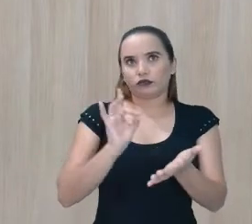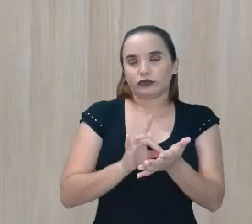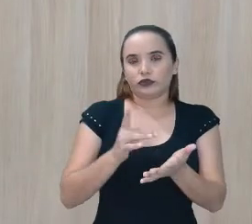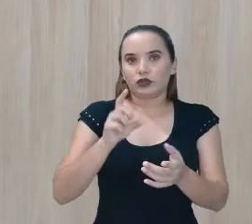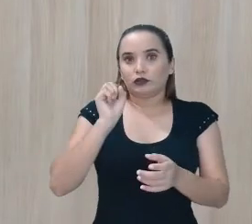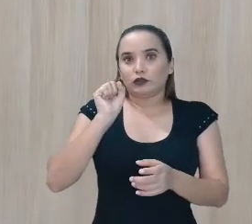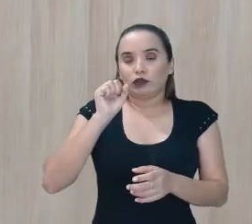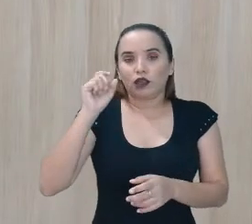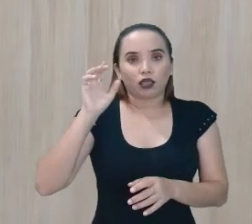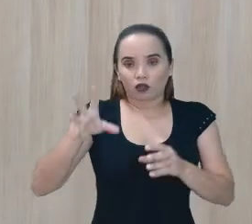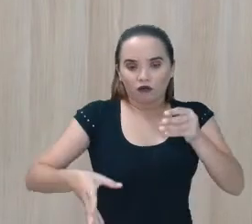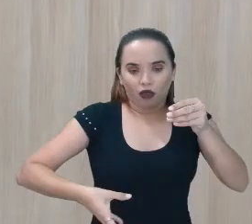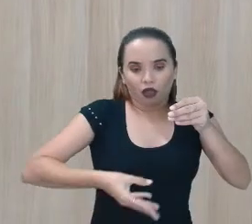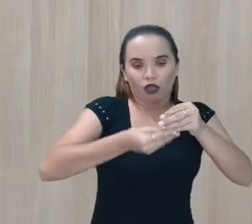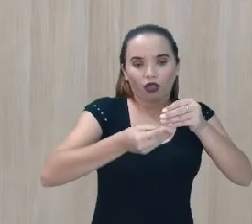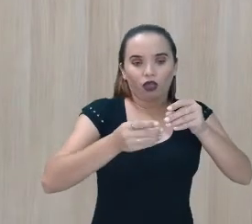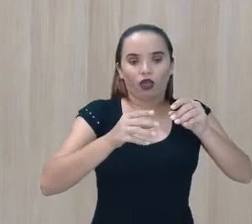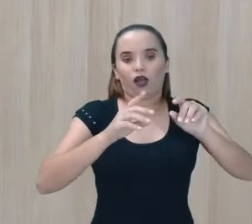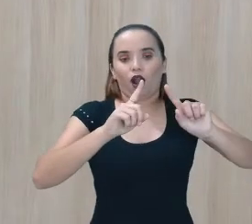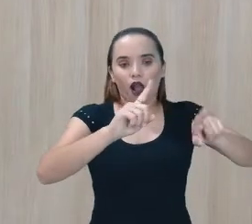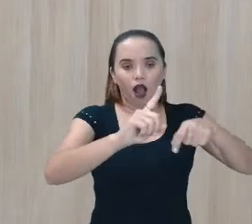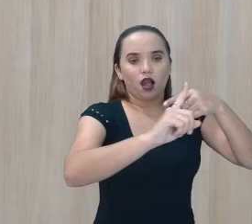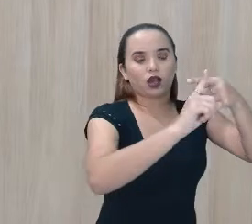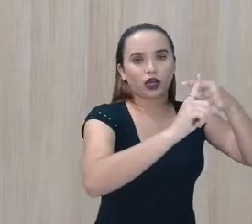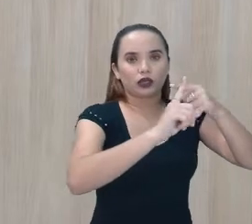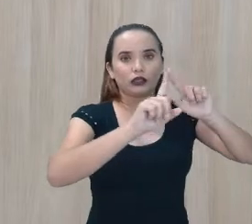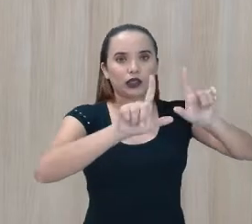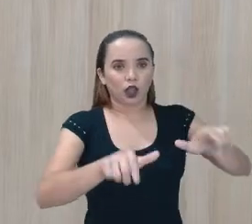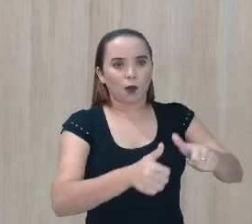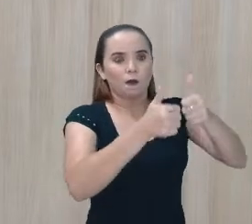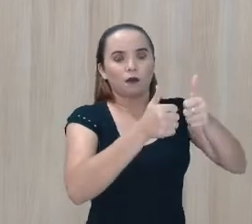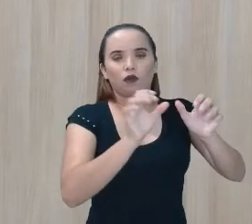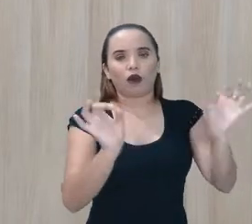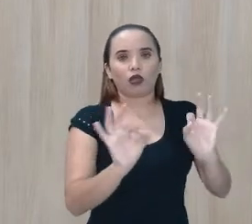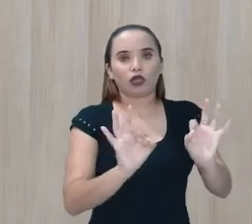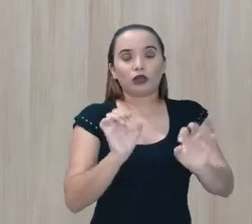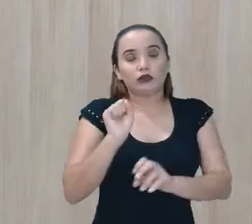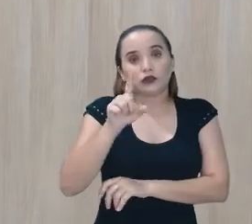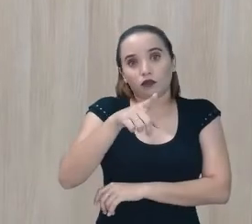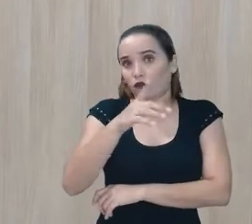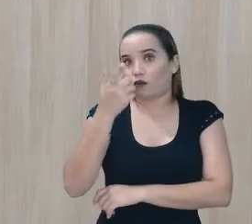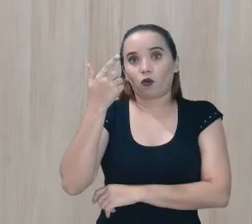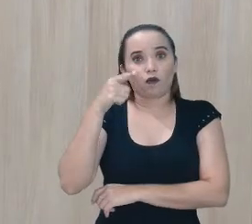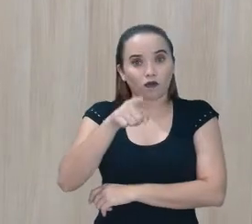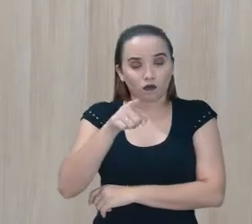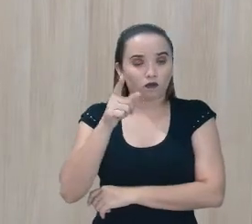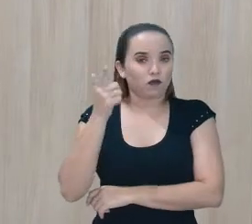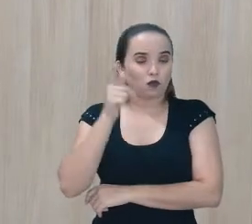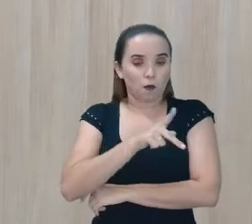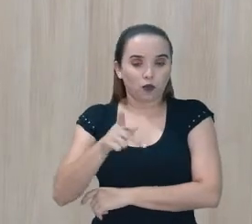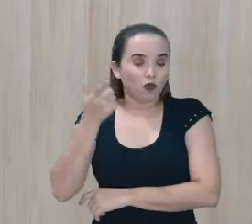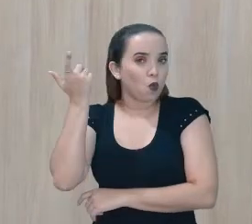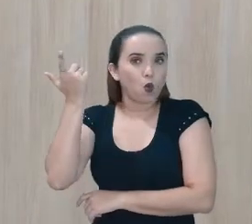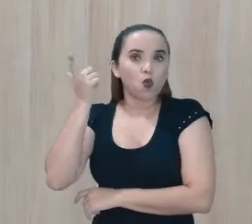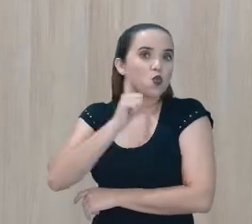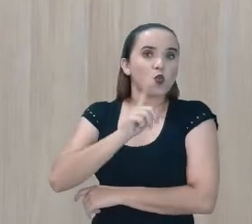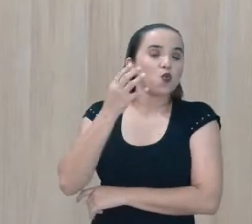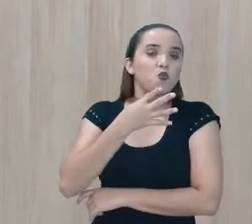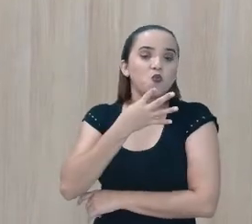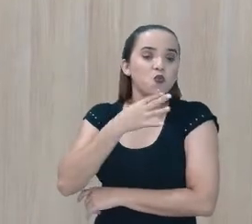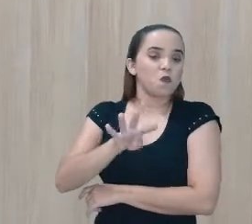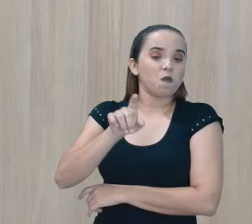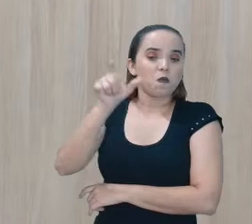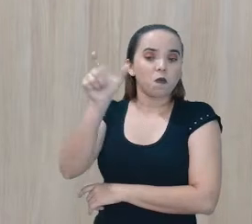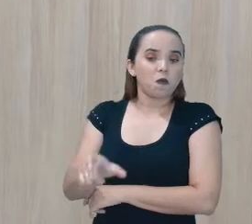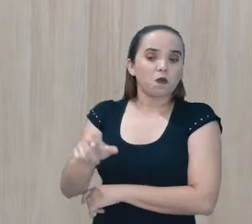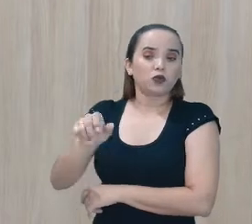se você não conhecer o seu estudante. Porque a partir do que você conhece é que você vai começar a fazer